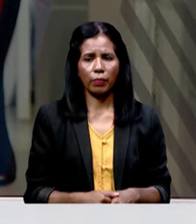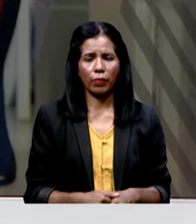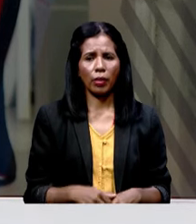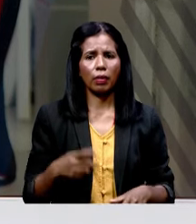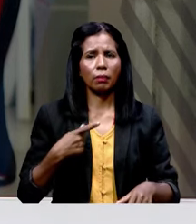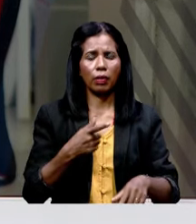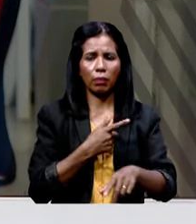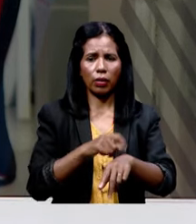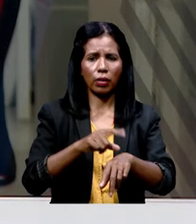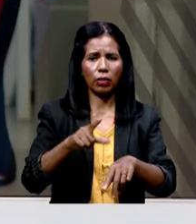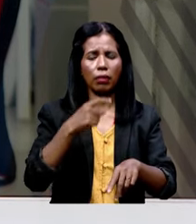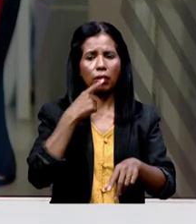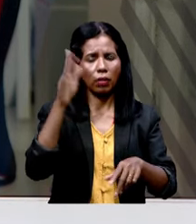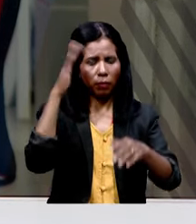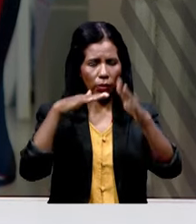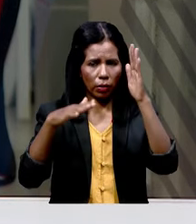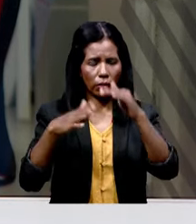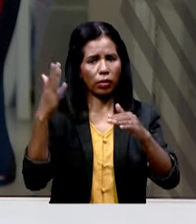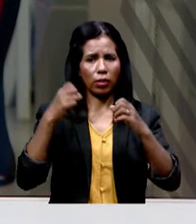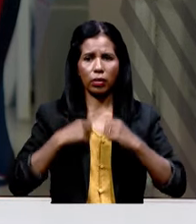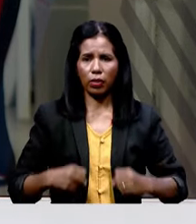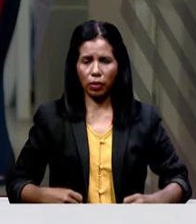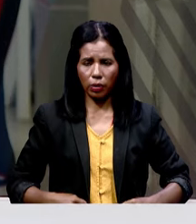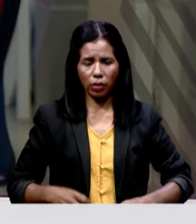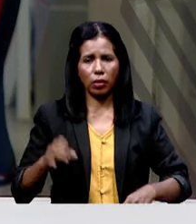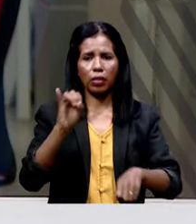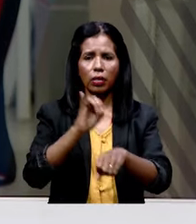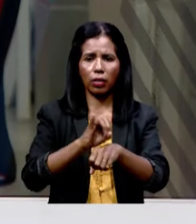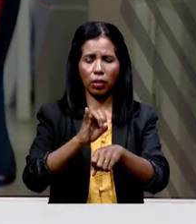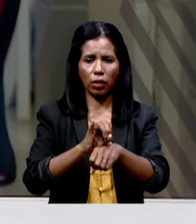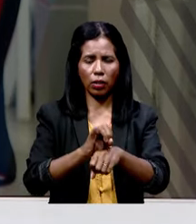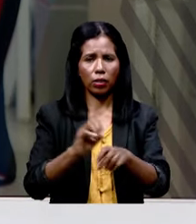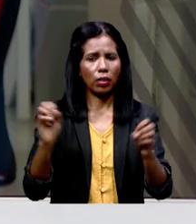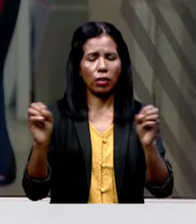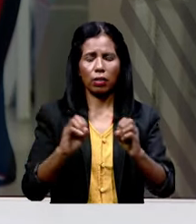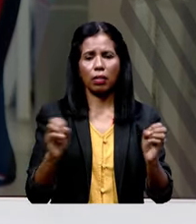O Parlamento Nacional reconhece problemas no setor de saúde e a Igreja lamenta.